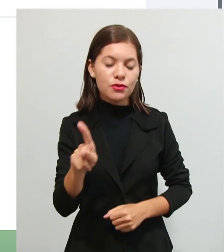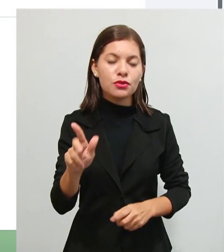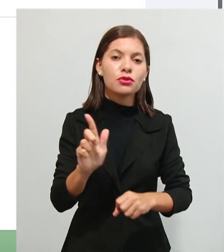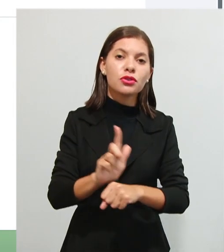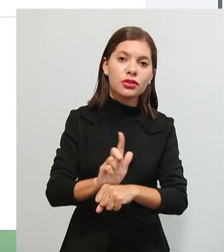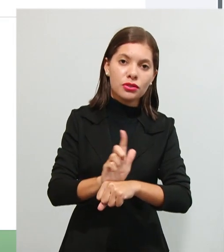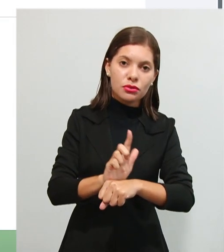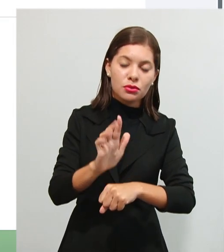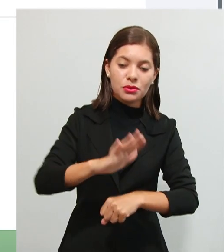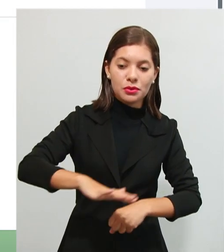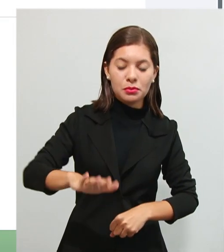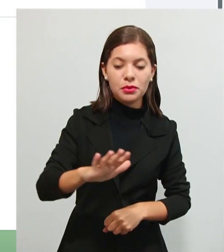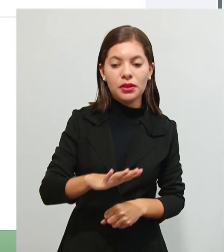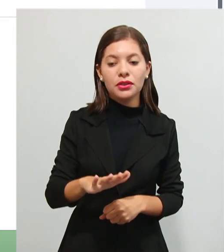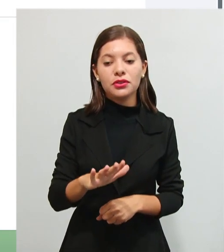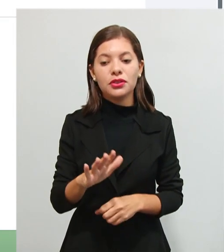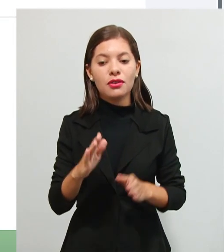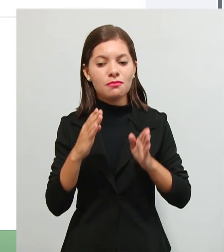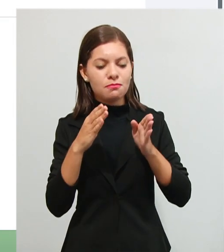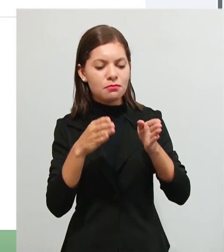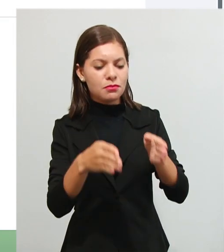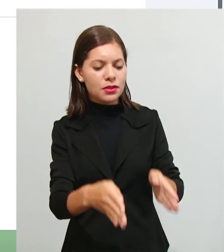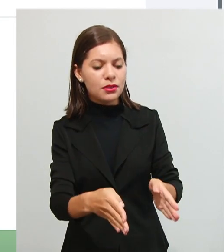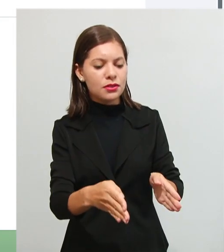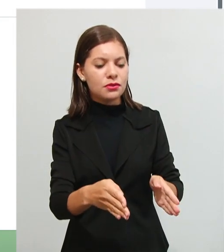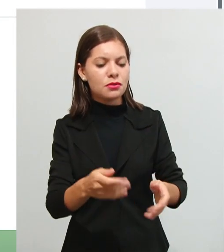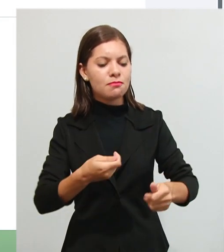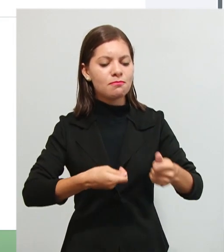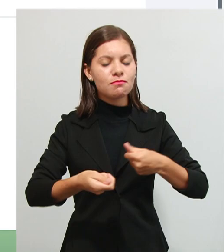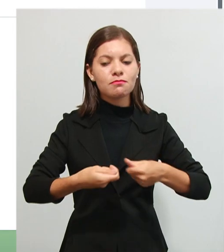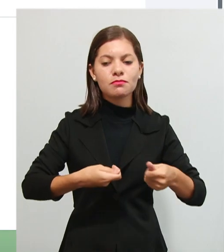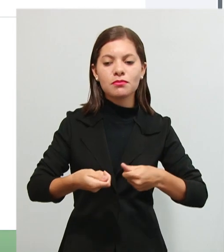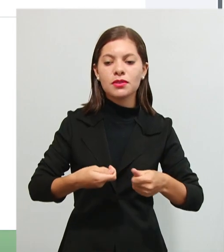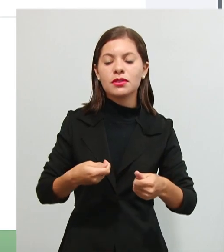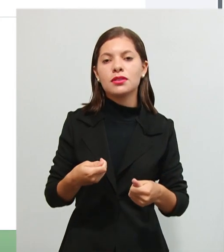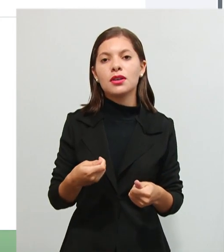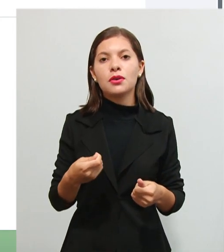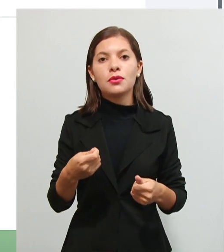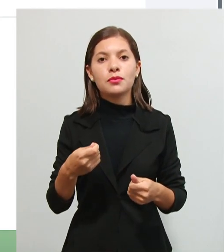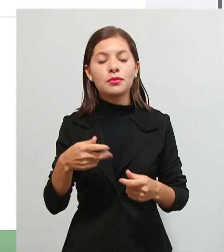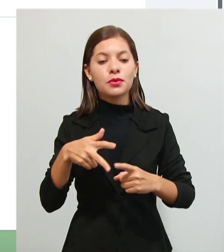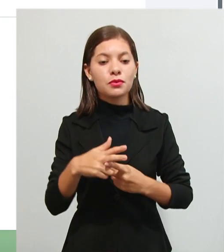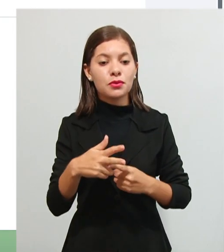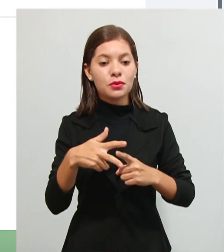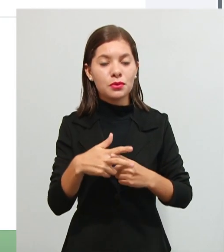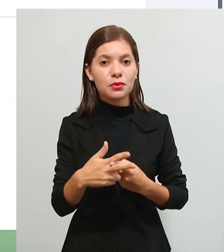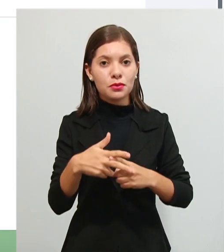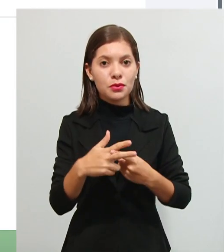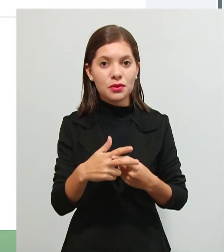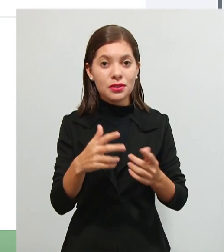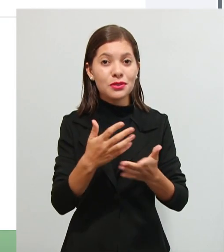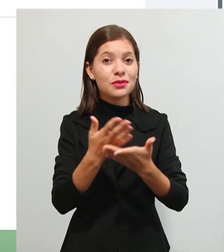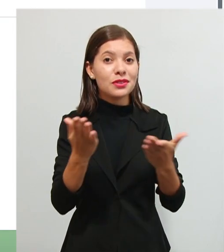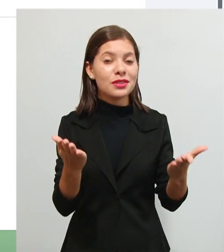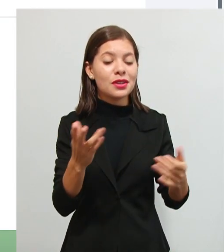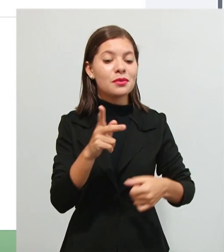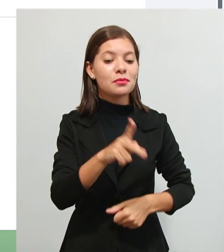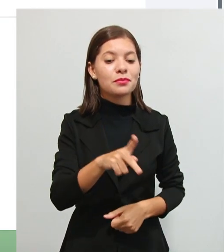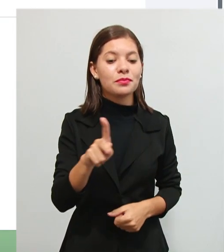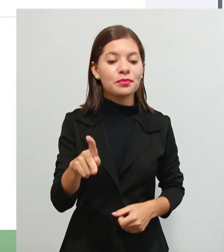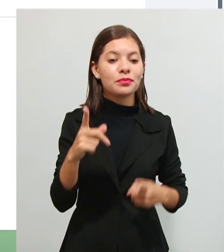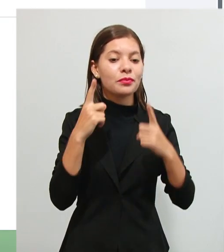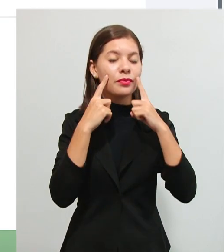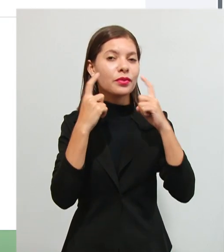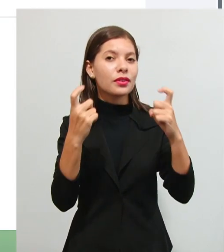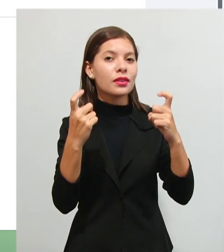algumas funções específicas, como a administração do site, configurações, etc. Mas para você, como professor, o que vai interessar